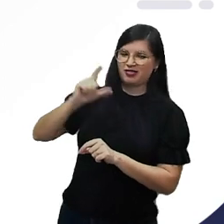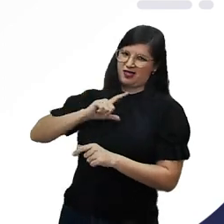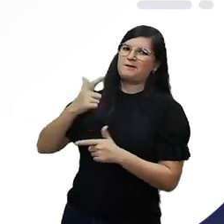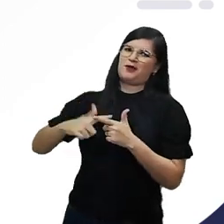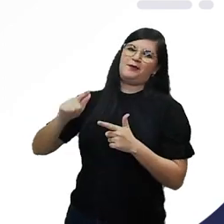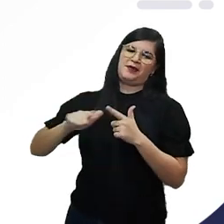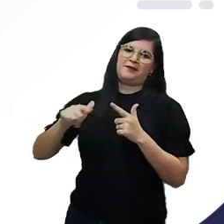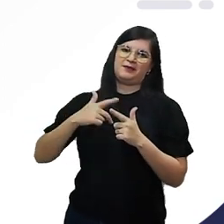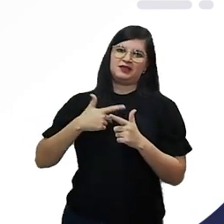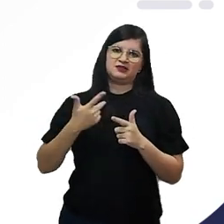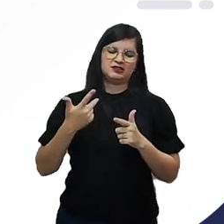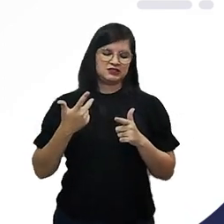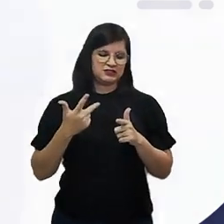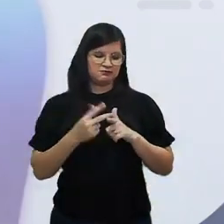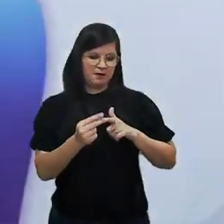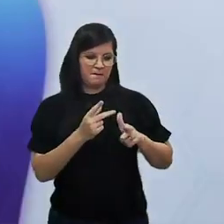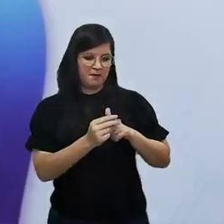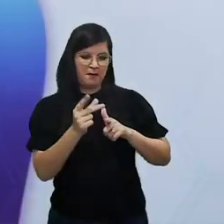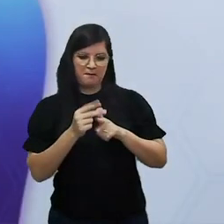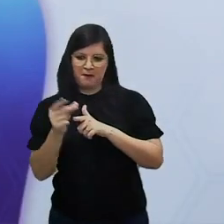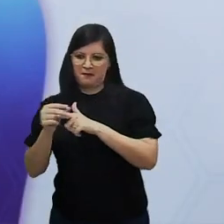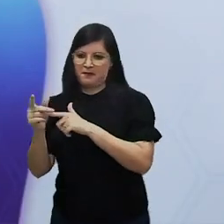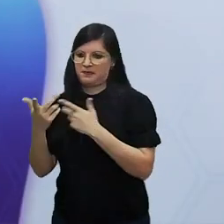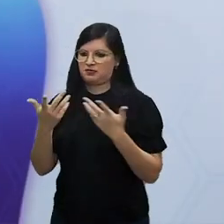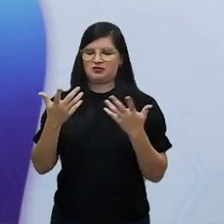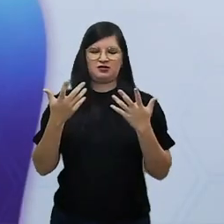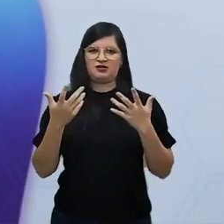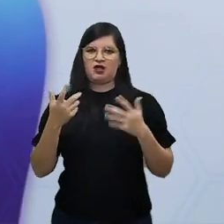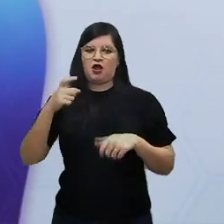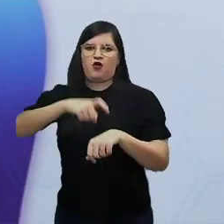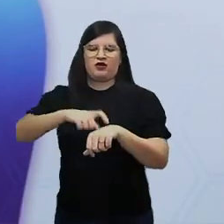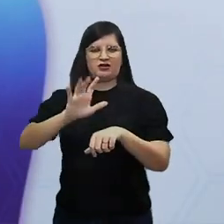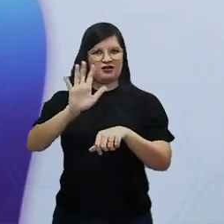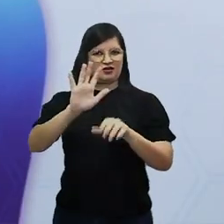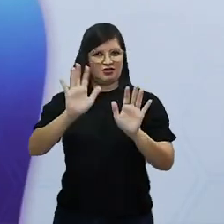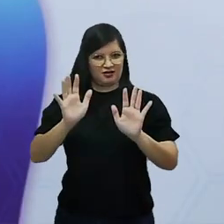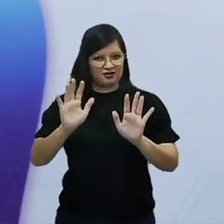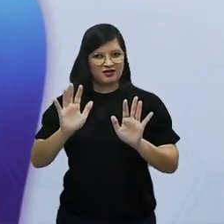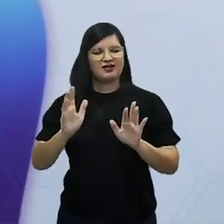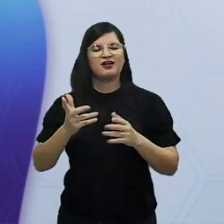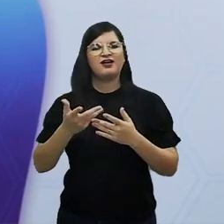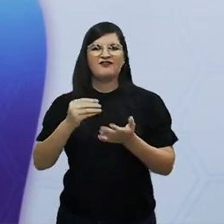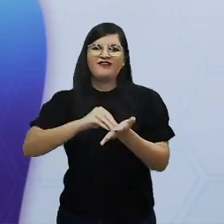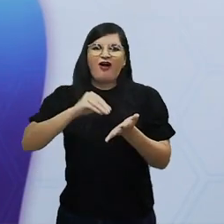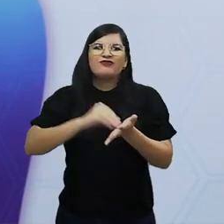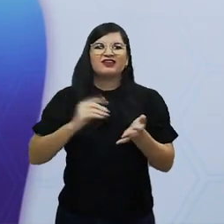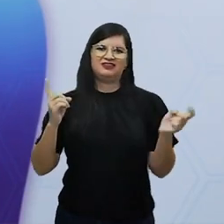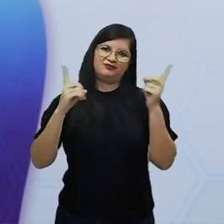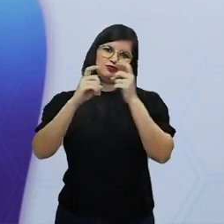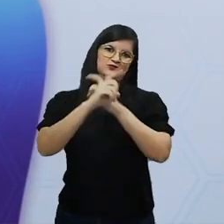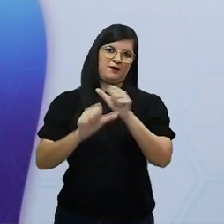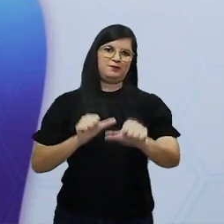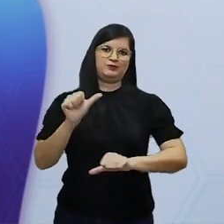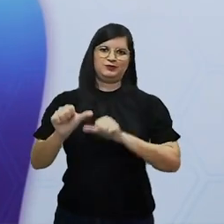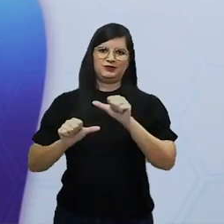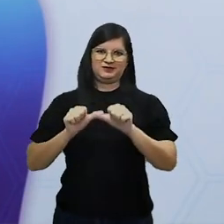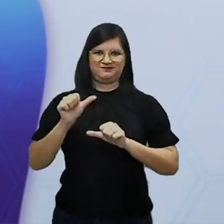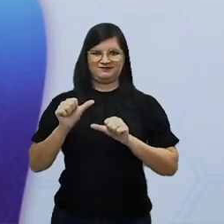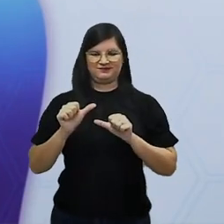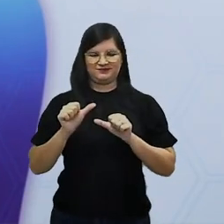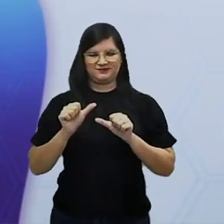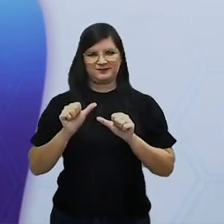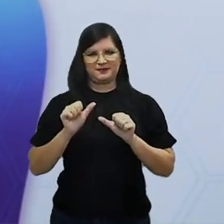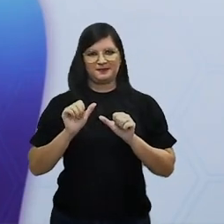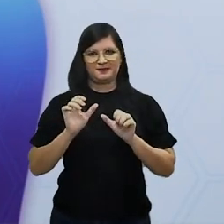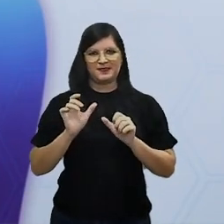problema cortando tudo do zero. E não pode ser assim, gente, porque a pessoa acaba sentindo falta ou tem muita dificuldade com a mudança. É como uma pessoa,